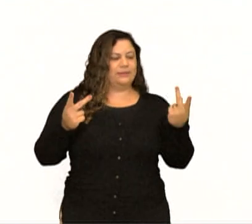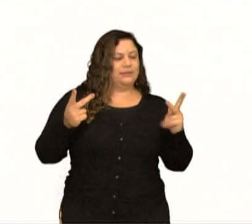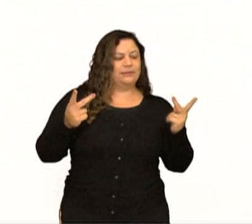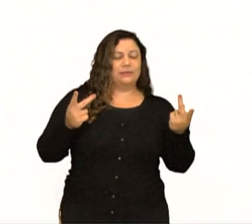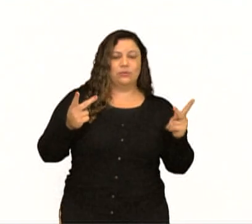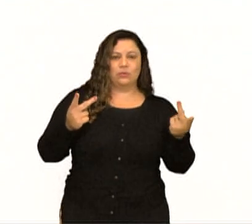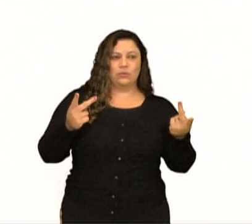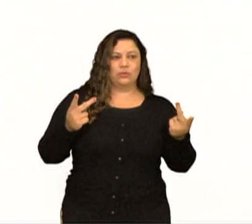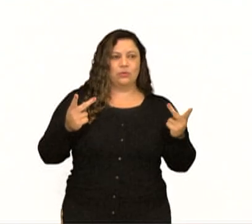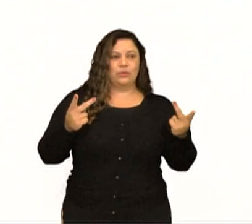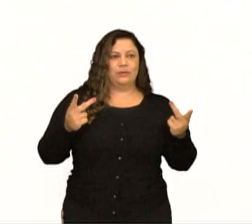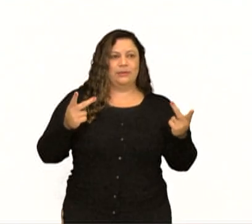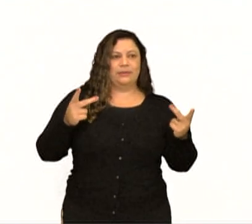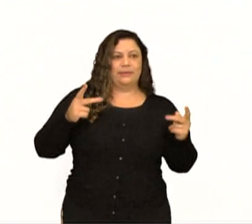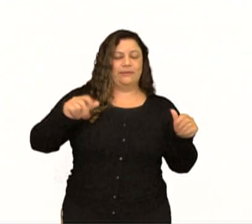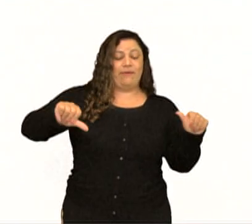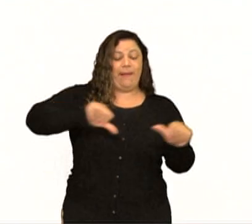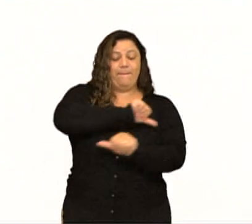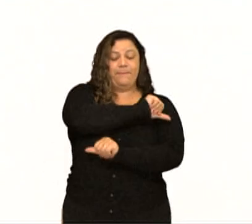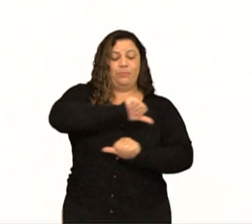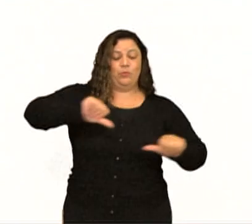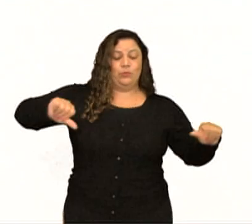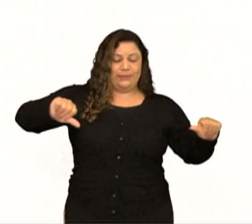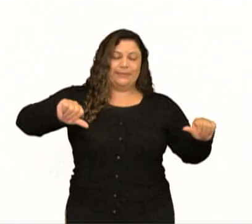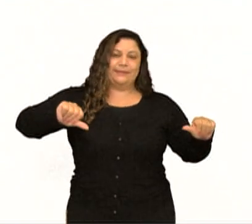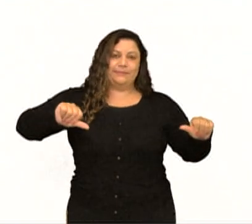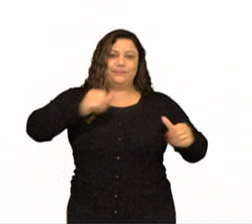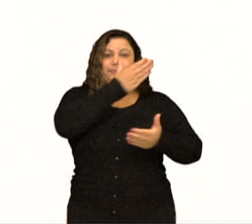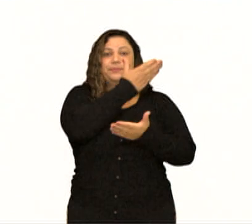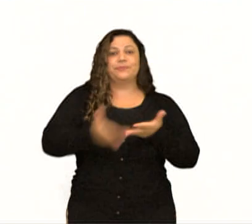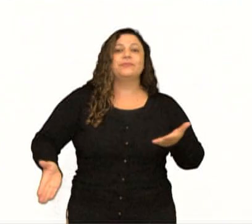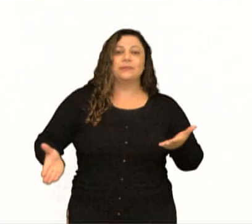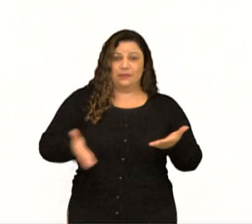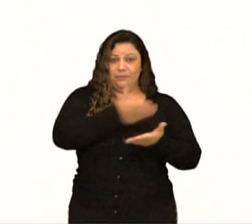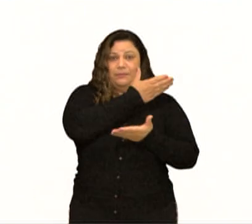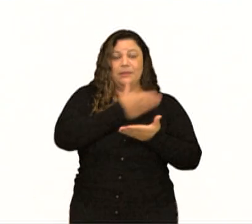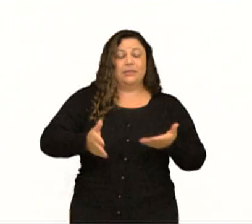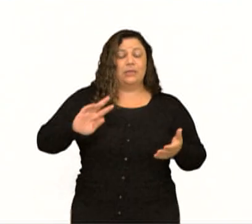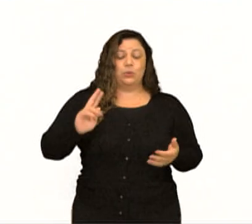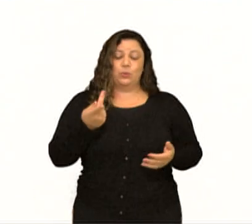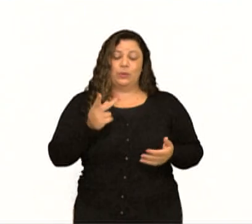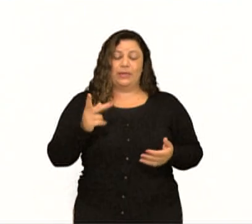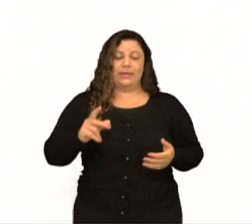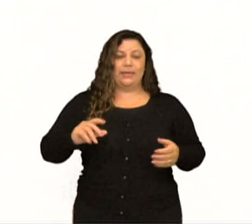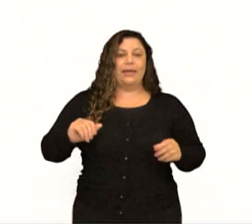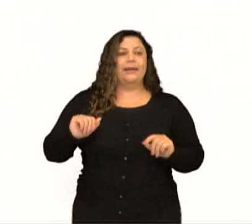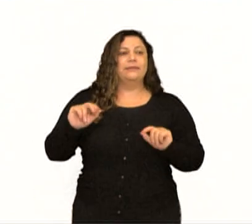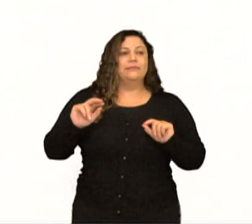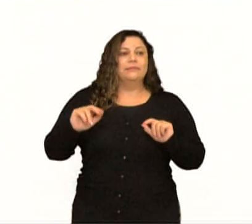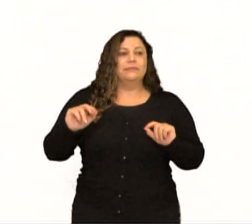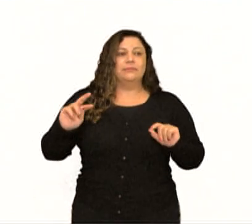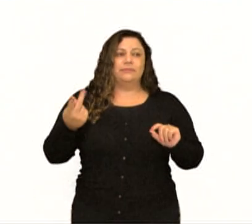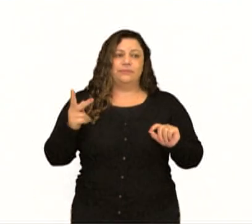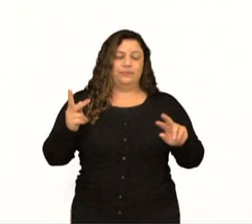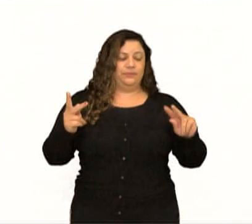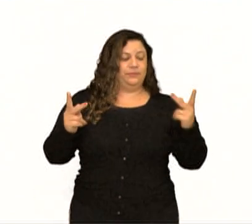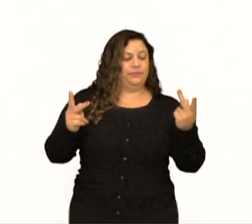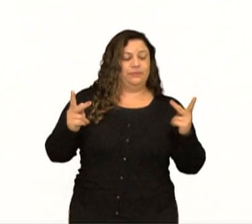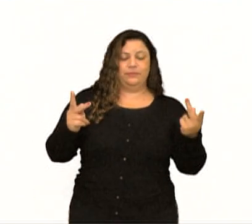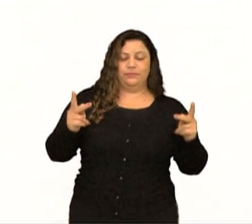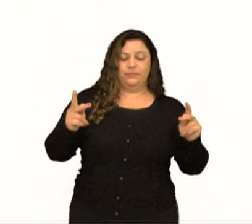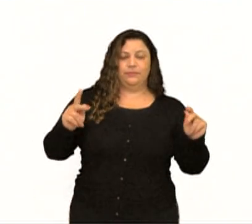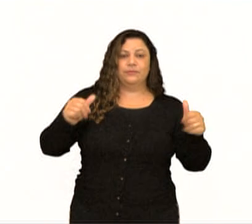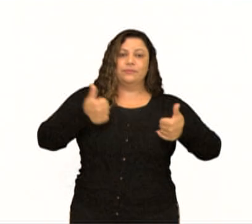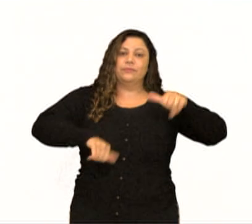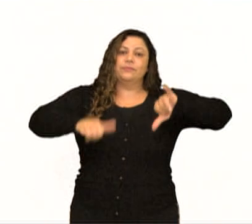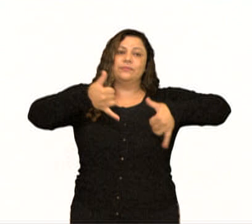vai ficar deidroascórbico, porque ele está perdendo esses 2 hidrogênios. Esta é a reação química que